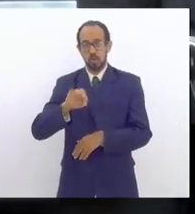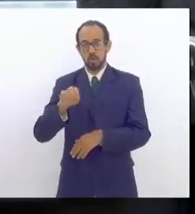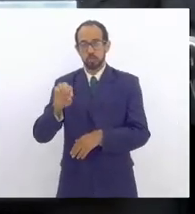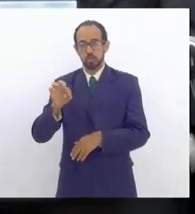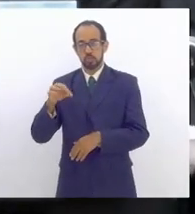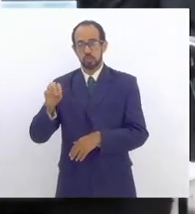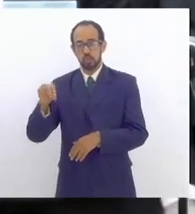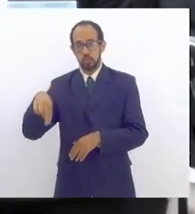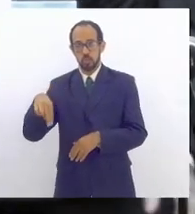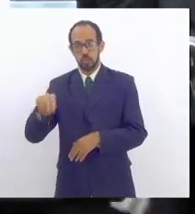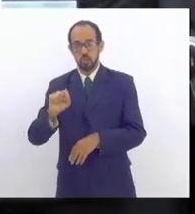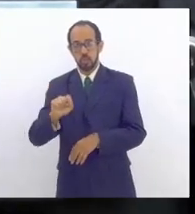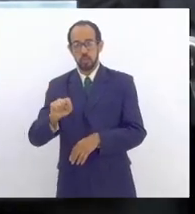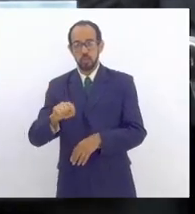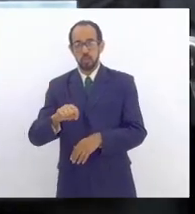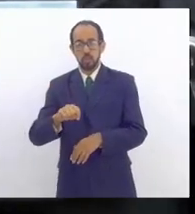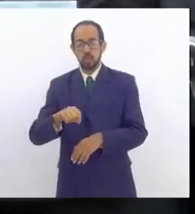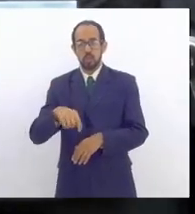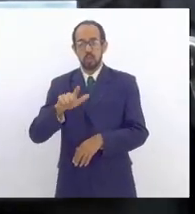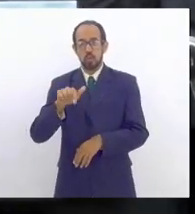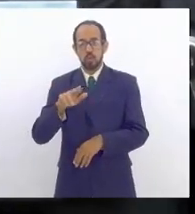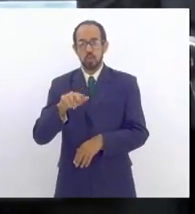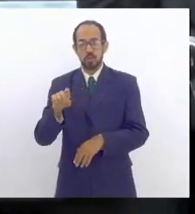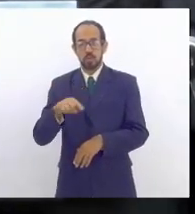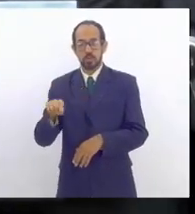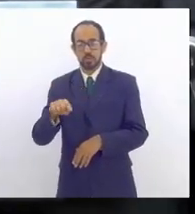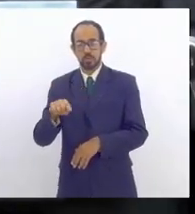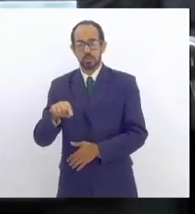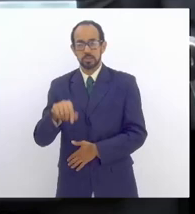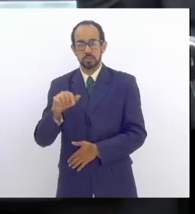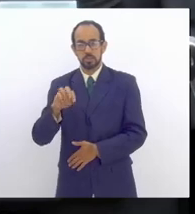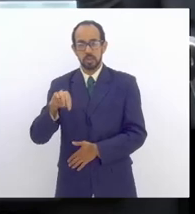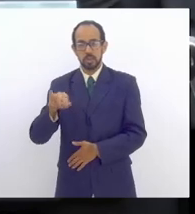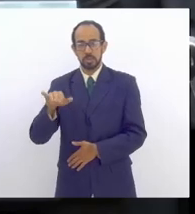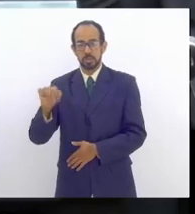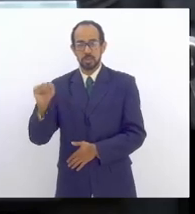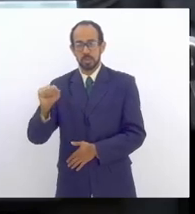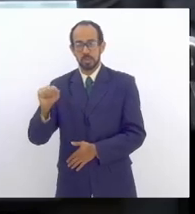Luan, Nelson Rocha, Luiz Aguiar, Maria Rosa,